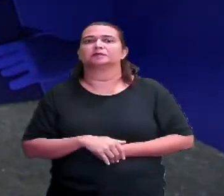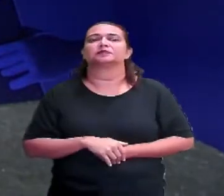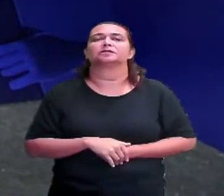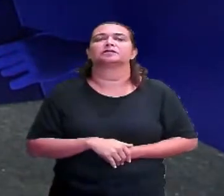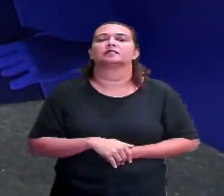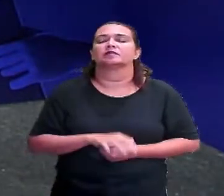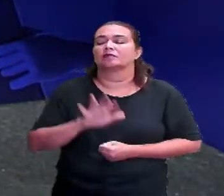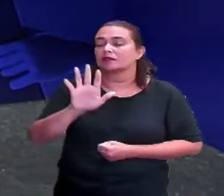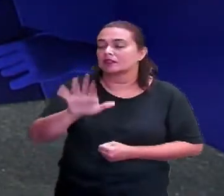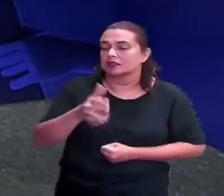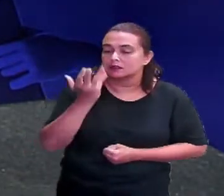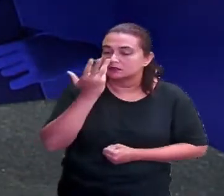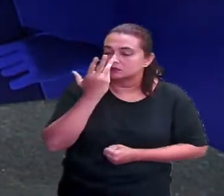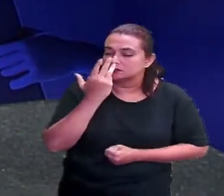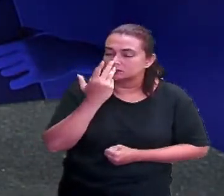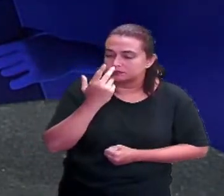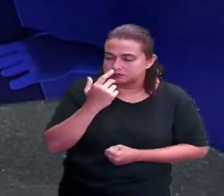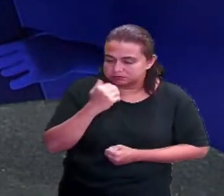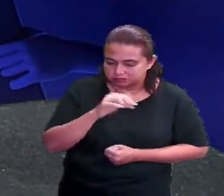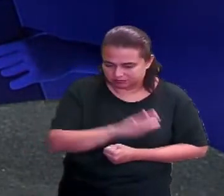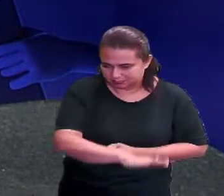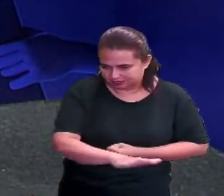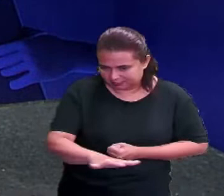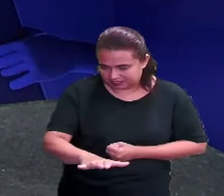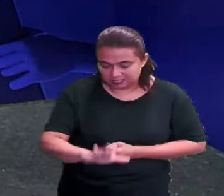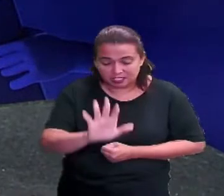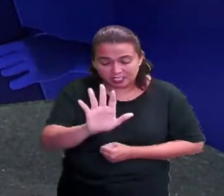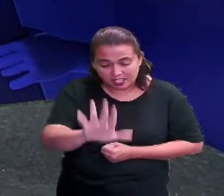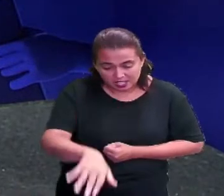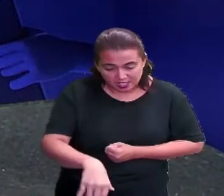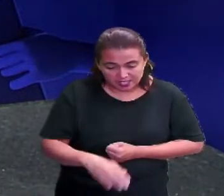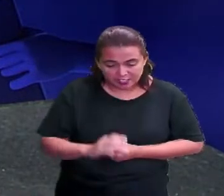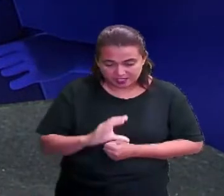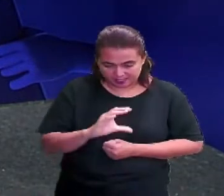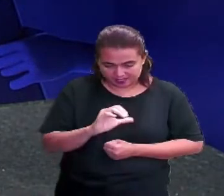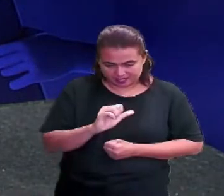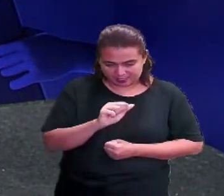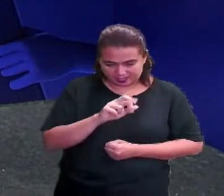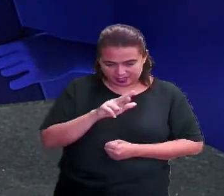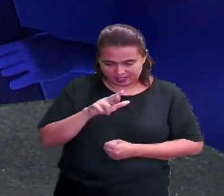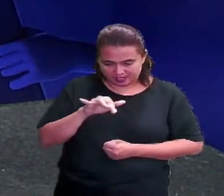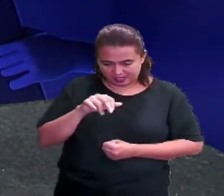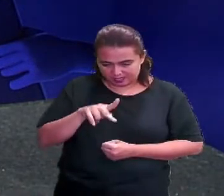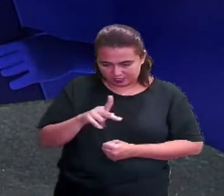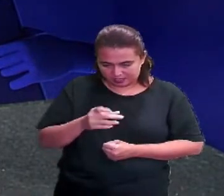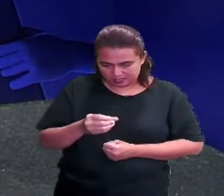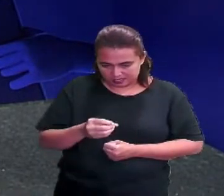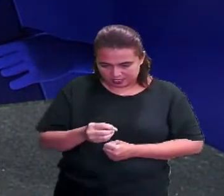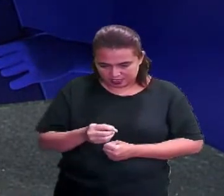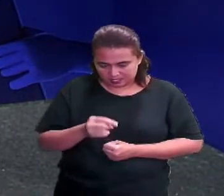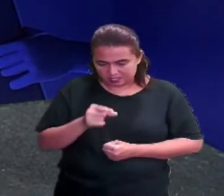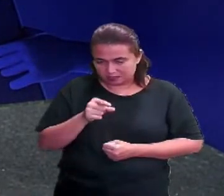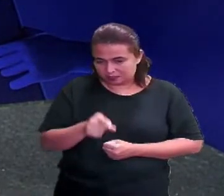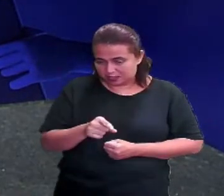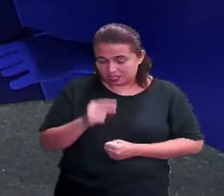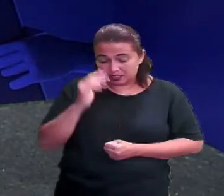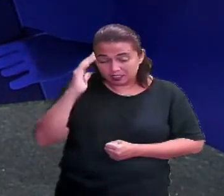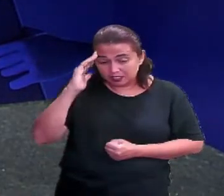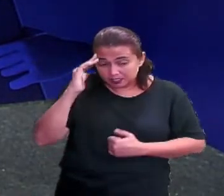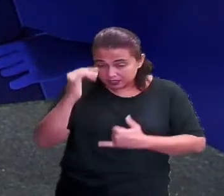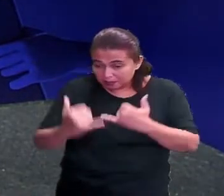né, sobre carrinho, ele vai levar em conta que essa palavra tem uma referência com um